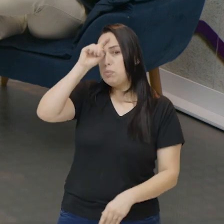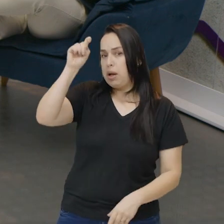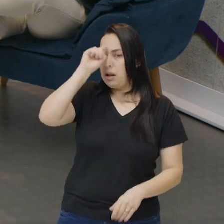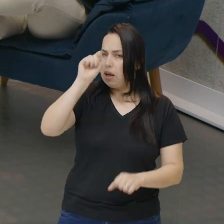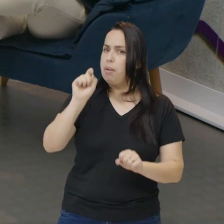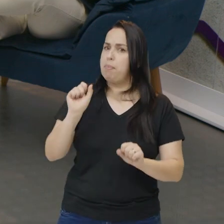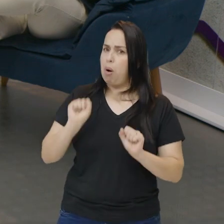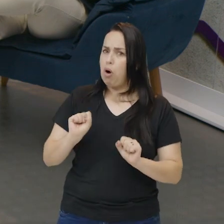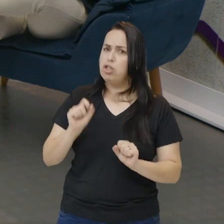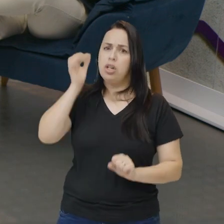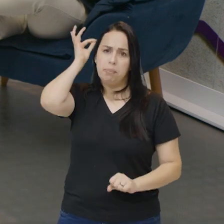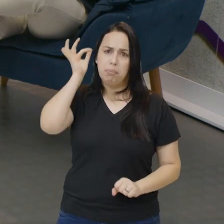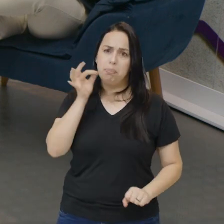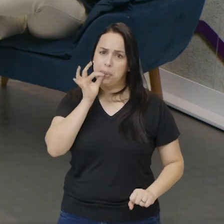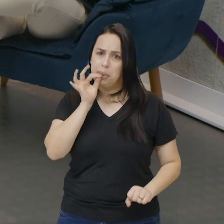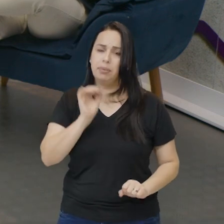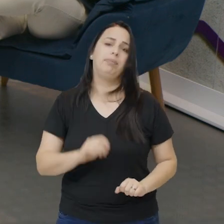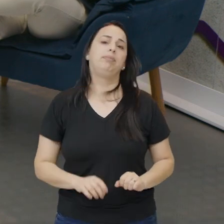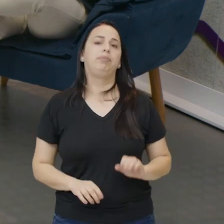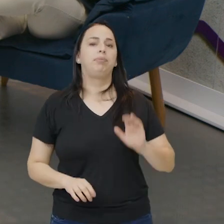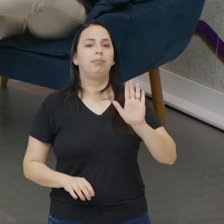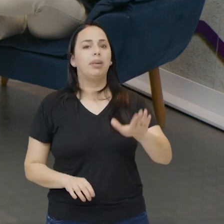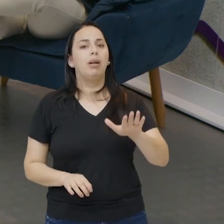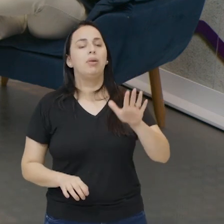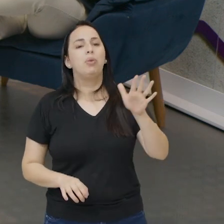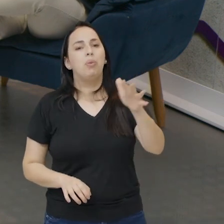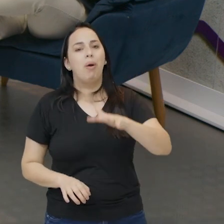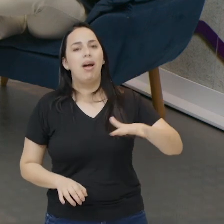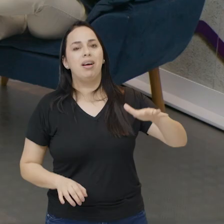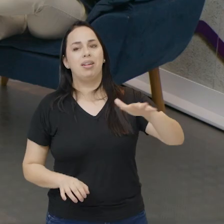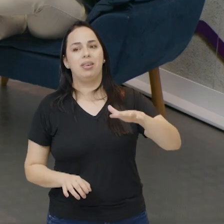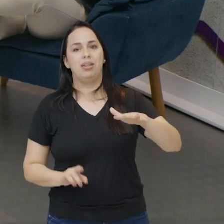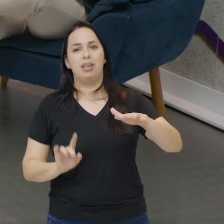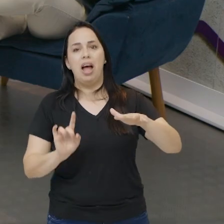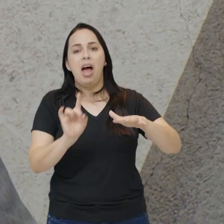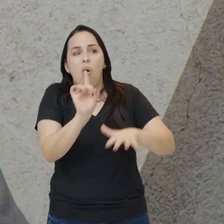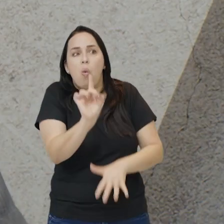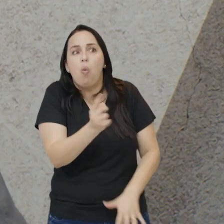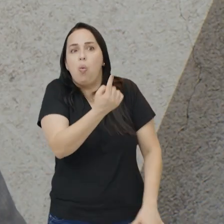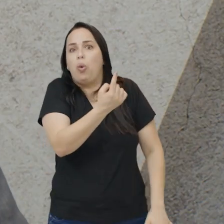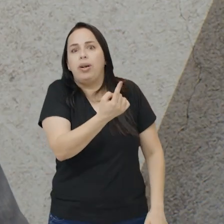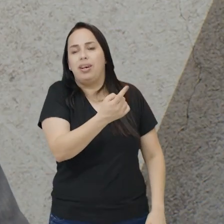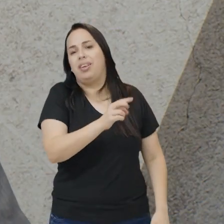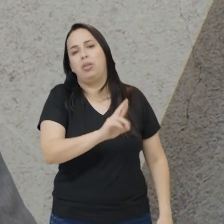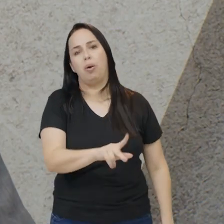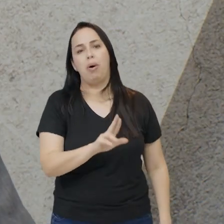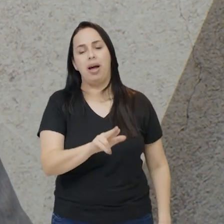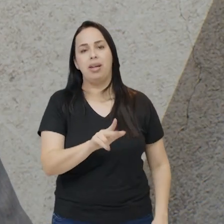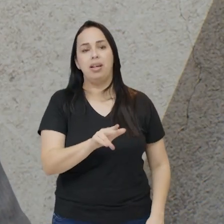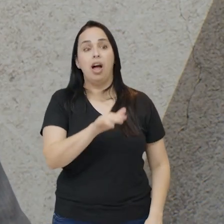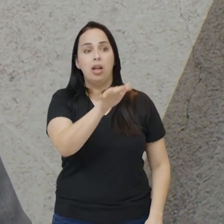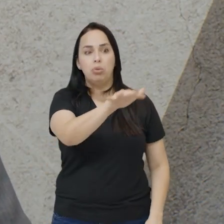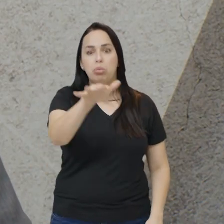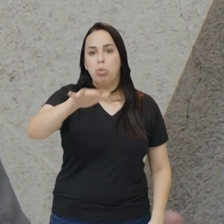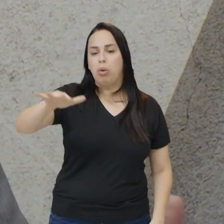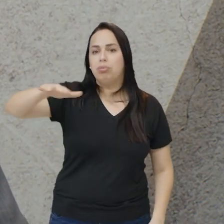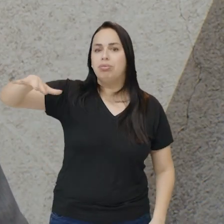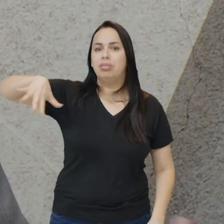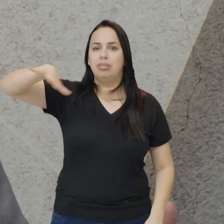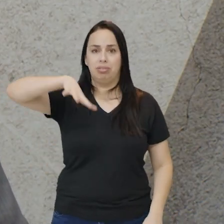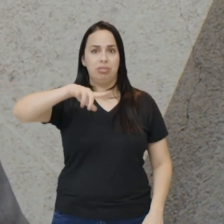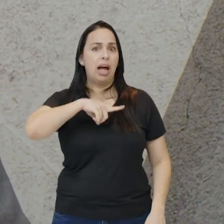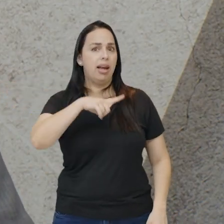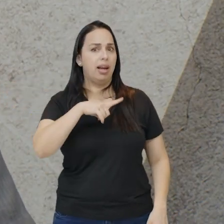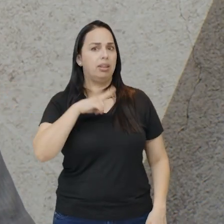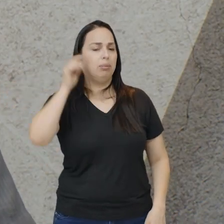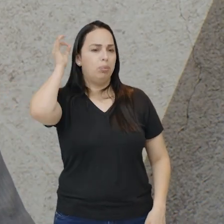hospitais podem ter teleatendentes Sim. também. Na verdade, assim, não há um setor único para isso, né? Todos os setores têm a sua